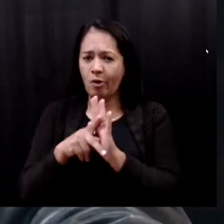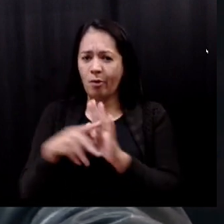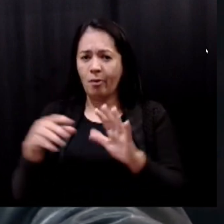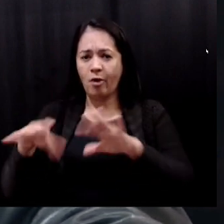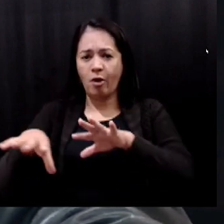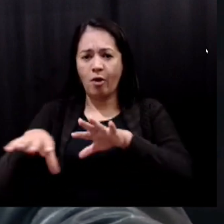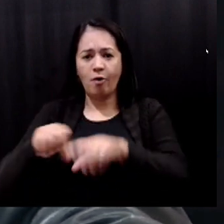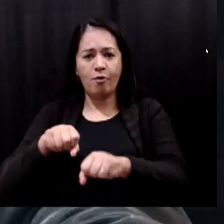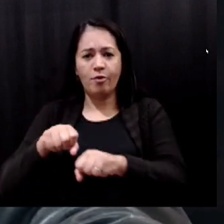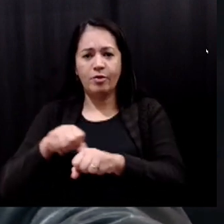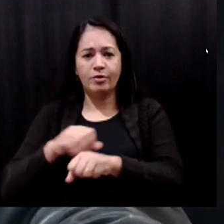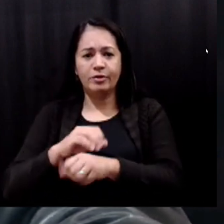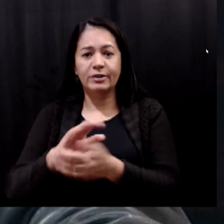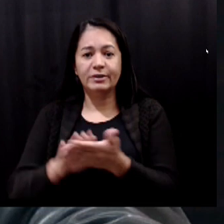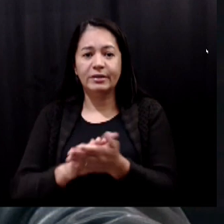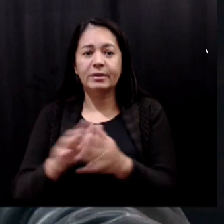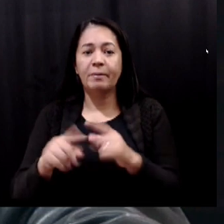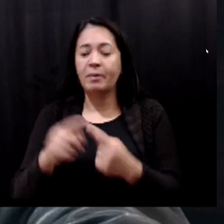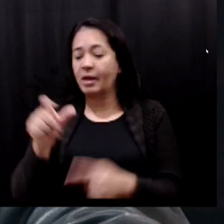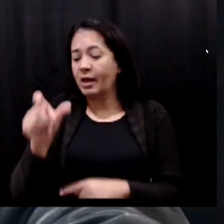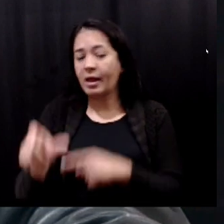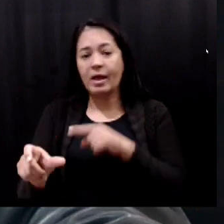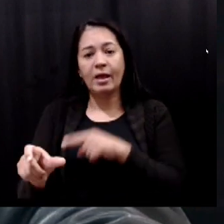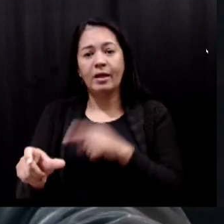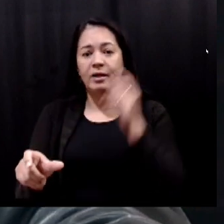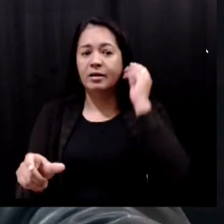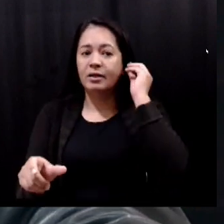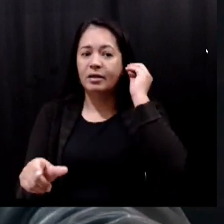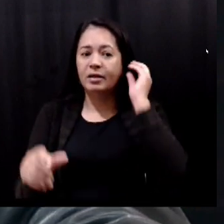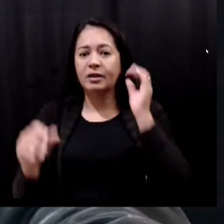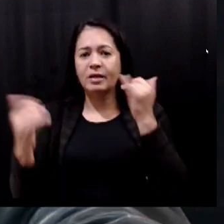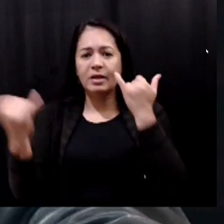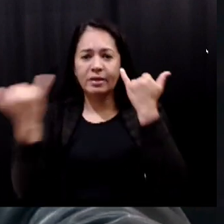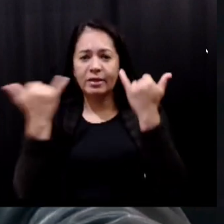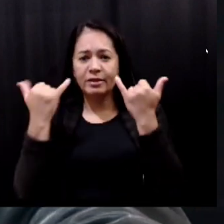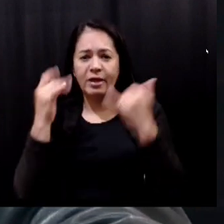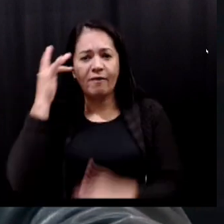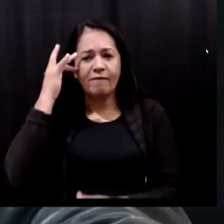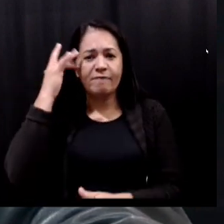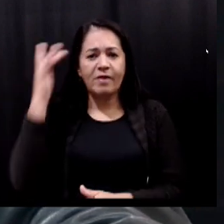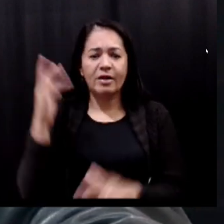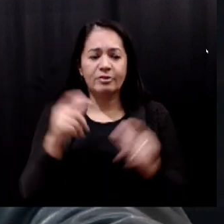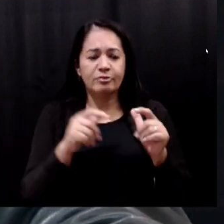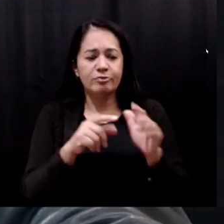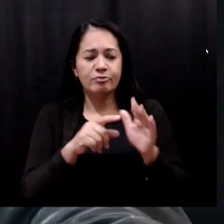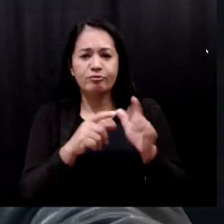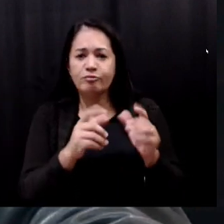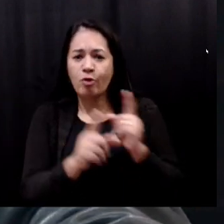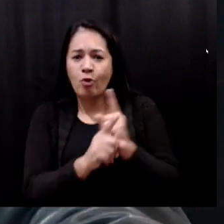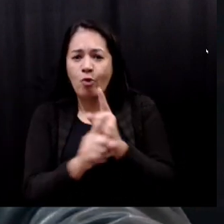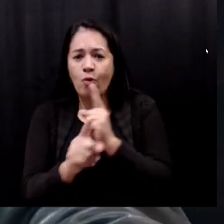atividade, na internet é facilmente localizável